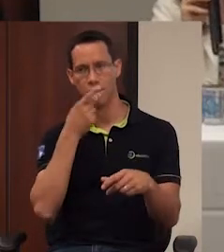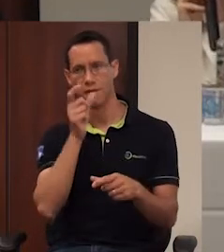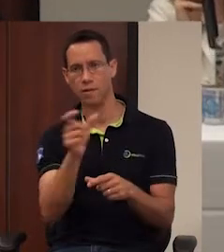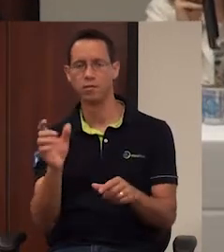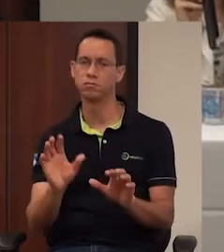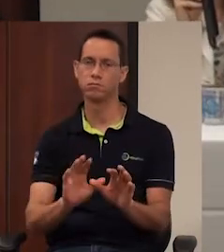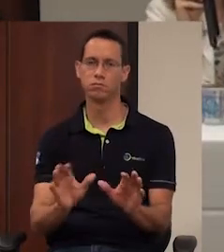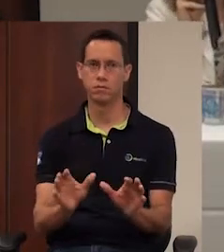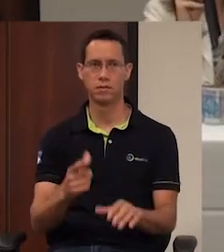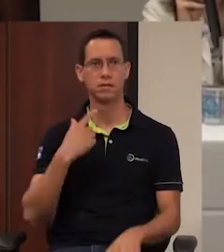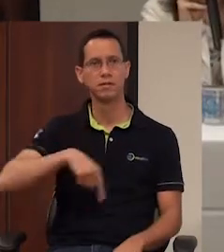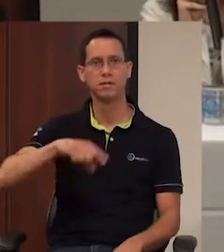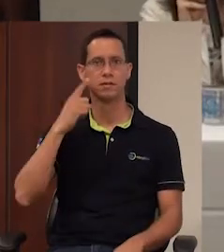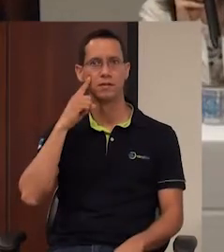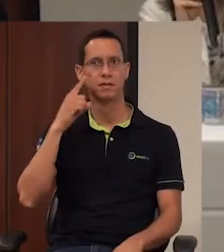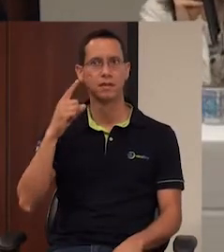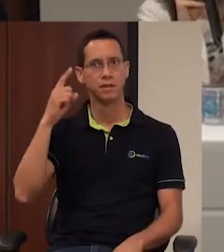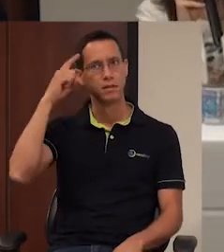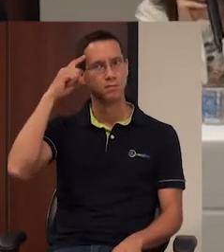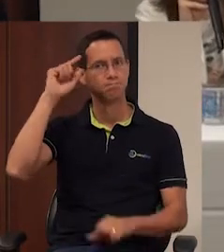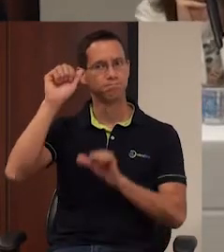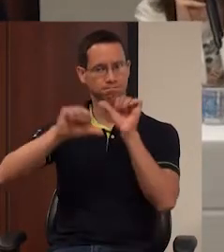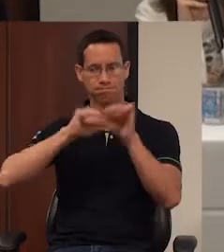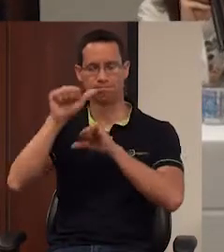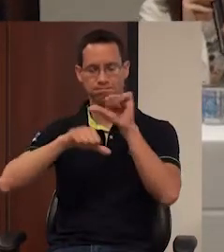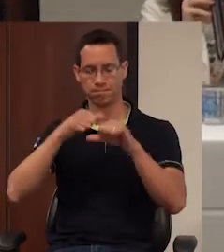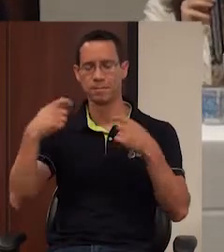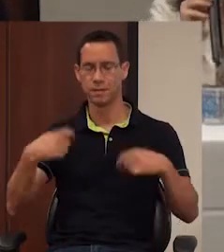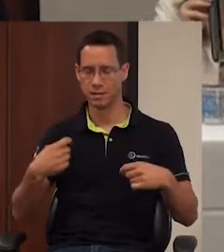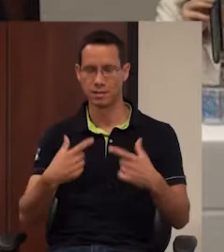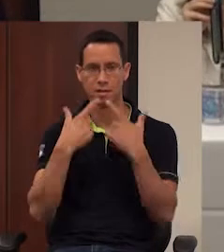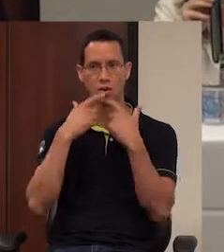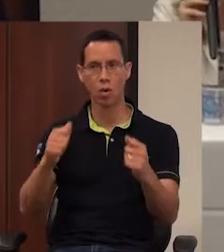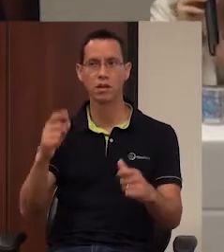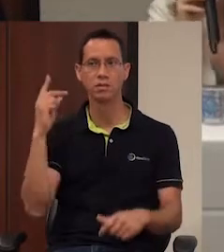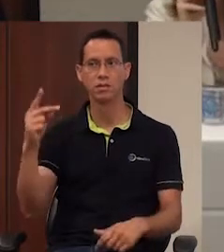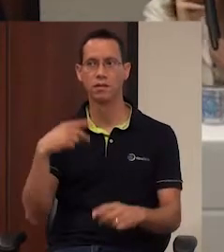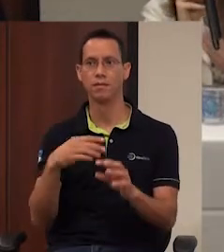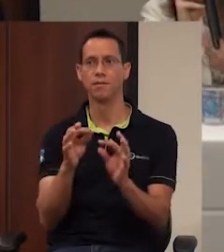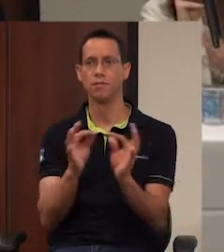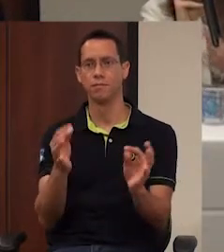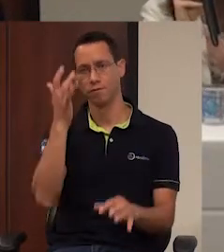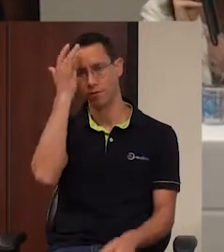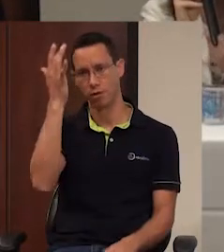trabalhar essas quebras de paradigma. A gente precisa trabalhar com as pessoas numa linguagem mais facilitada.